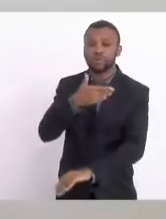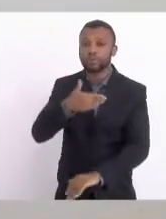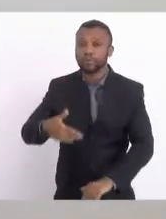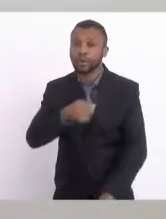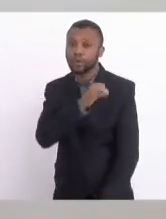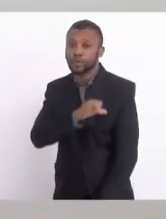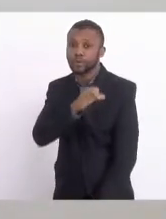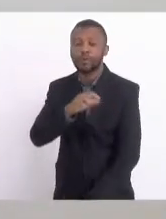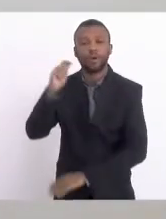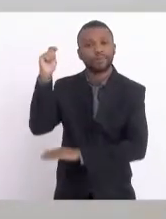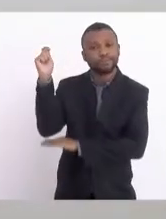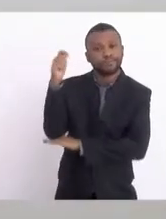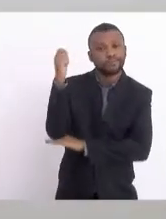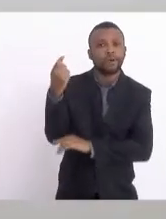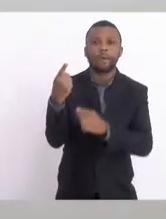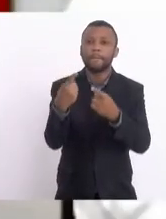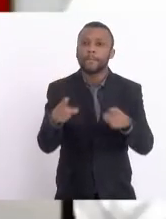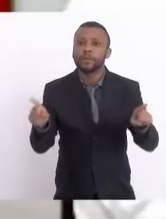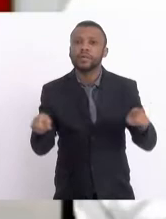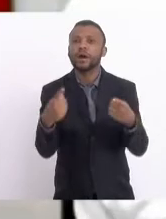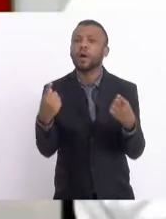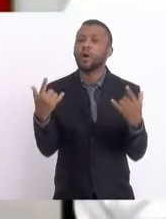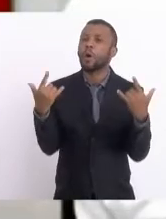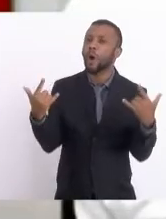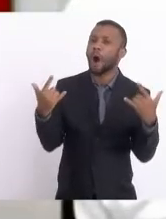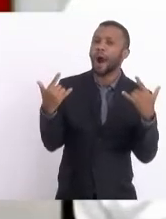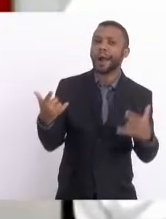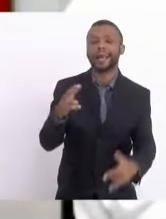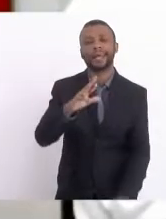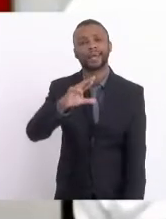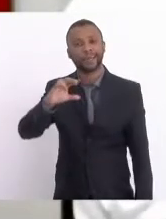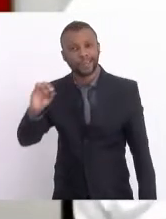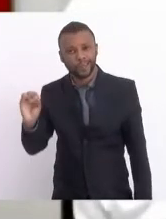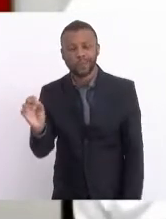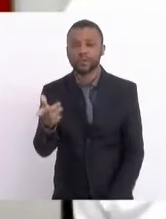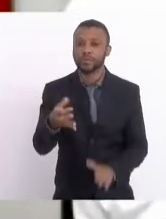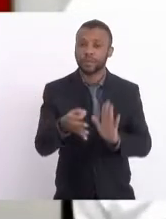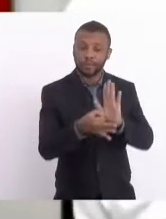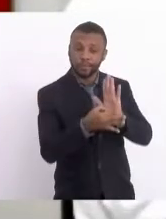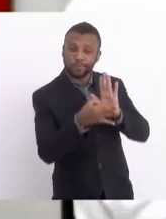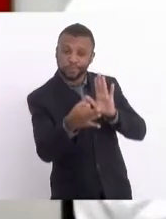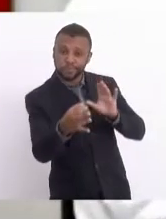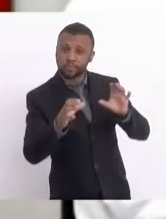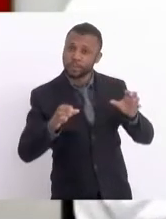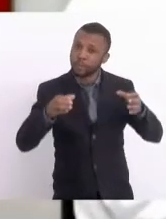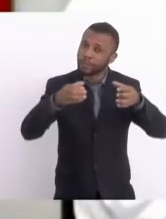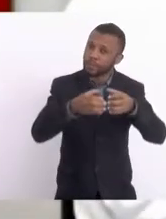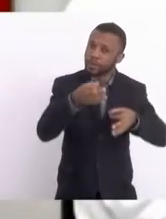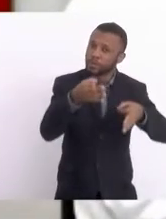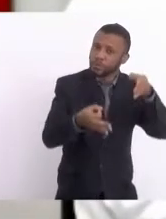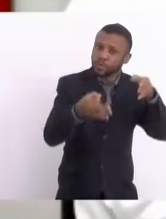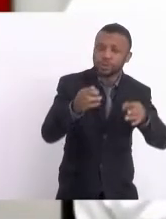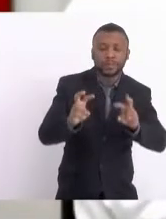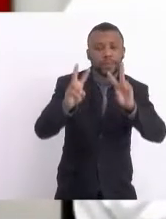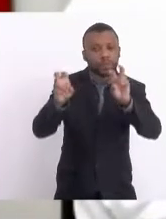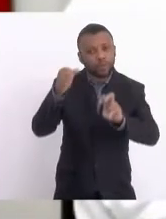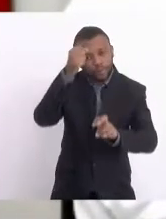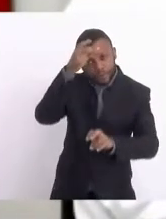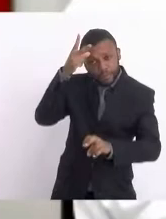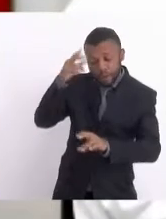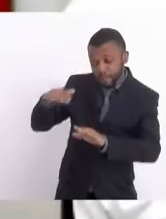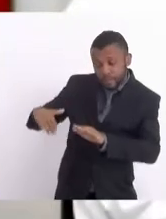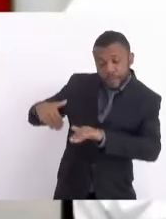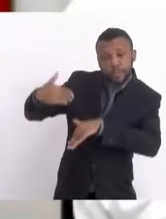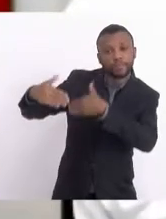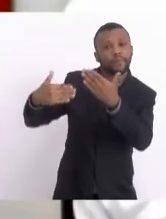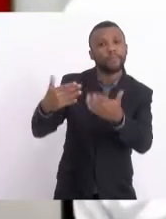Festival Musical Rock in Rio. Pendente dos pareceres das comissões de Constituição, Justiça, de Cultura e de Assuntos Municipais e Desenvolvimento